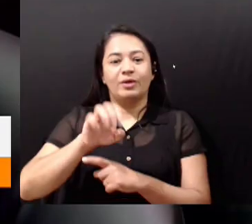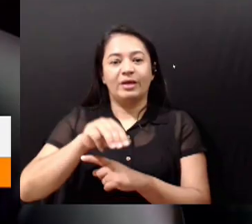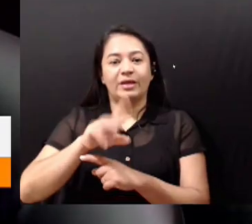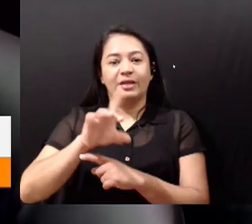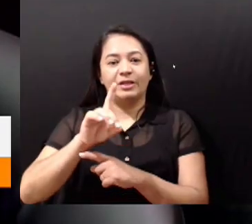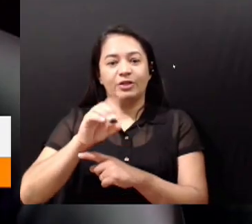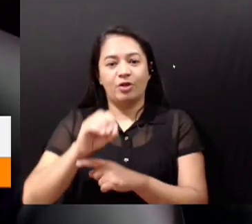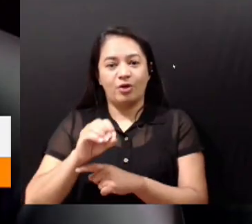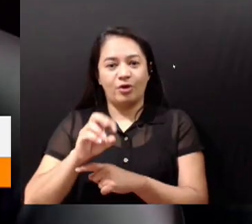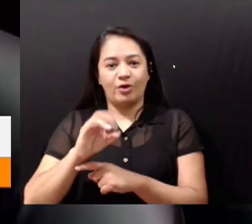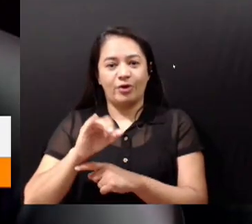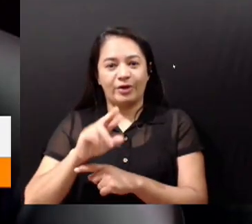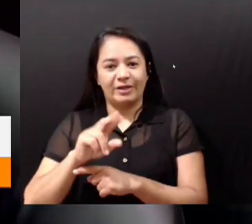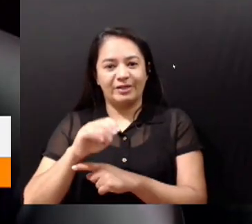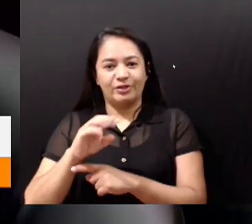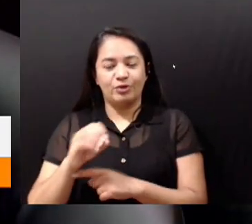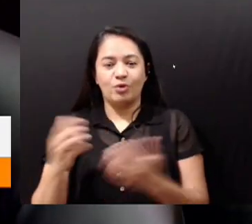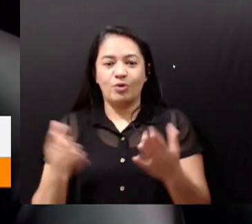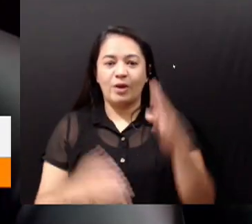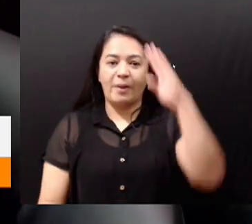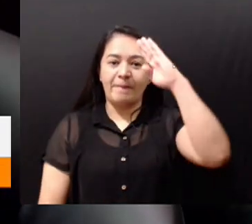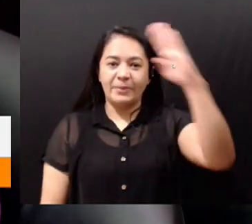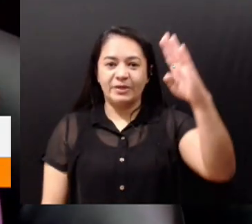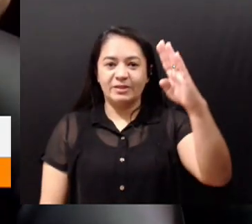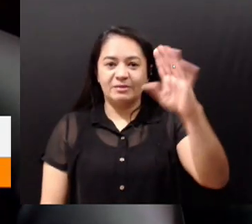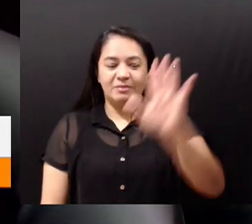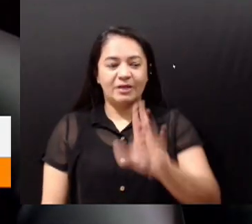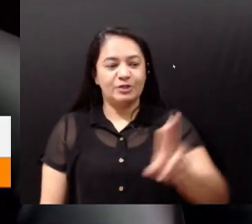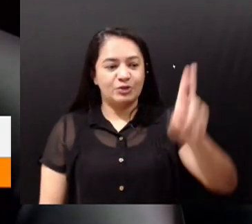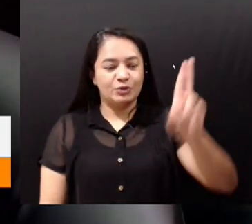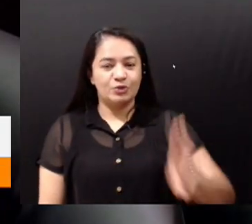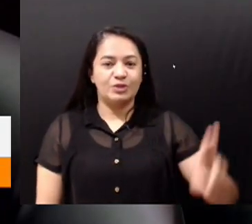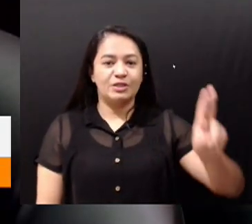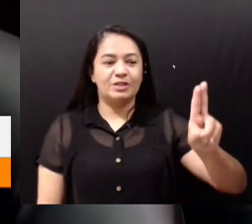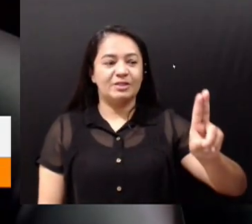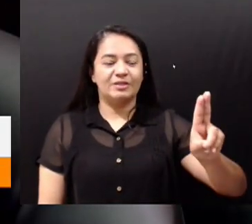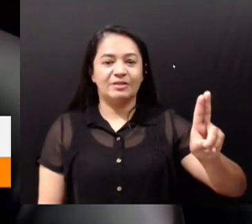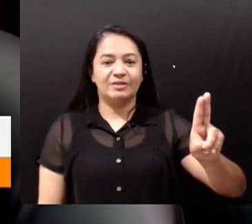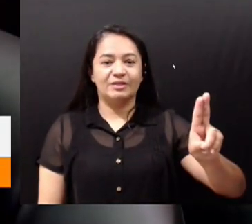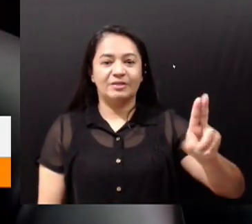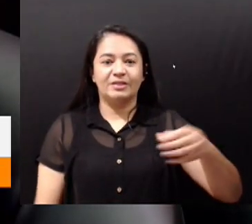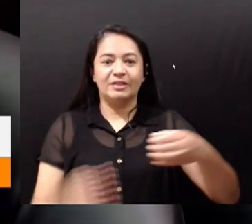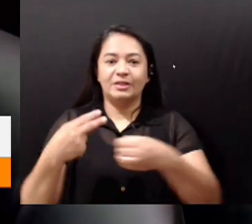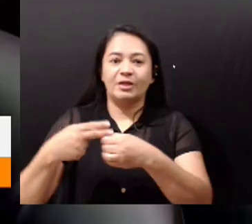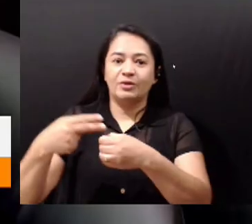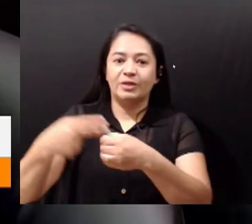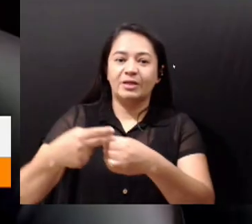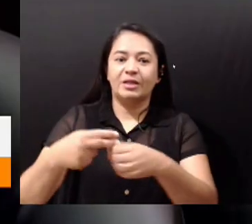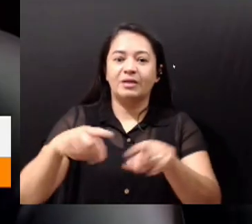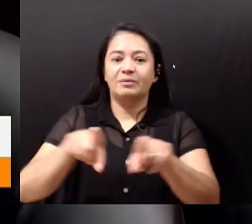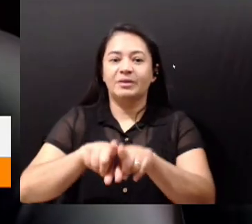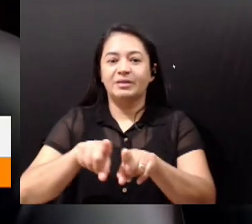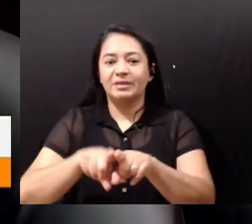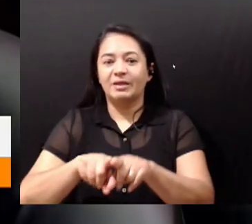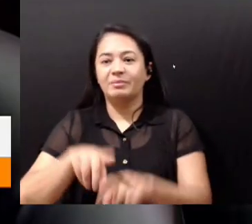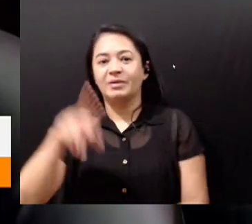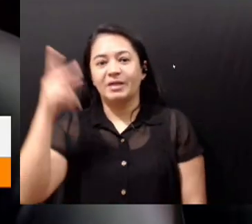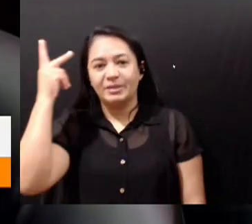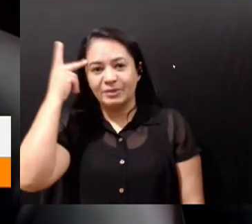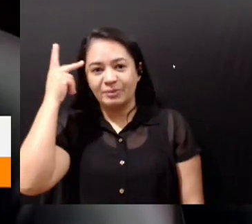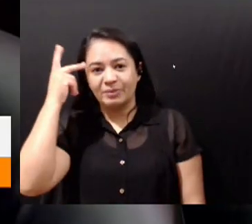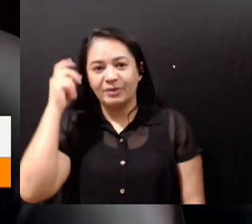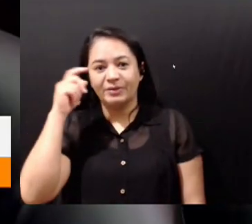nas principais universidades, né, tanto na Unicamp quanto na Universidade de São Paulo, a gente tem a